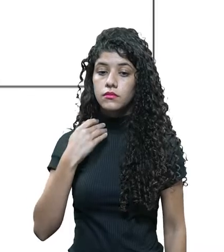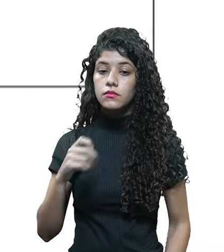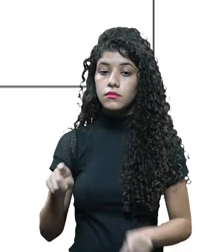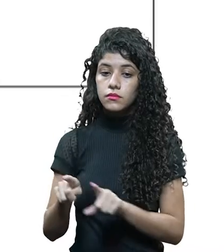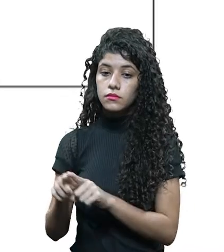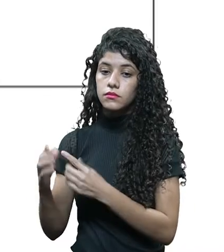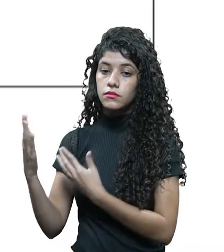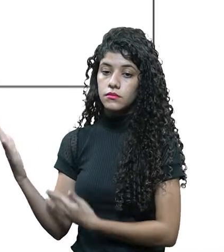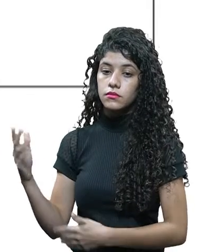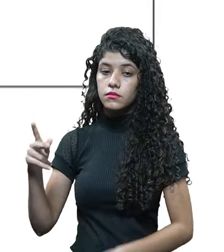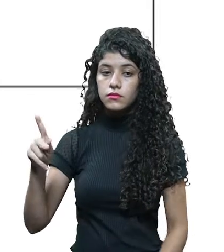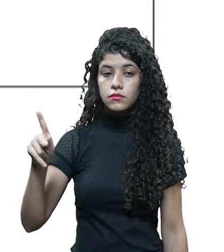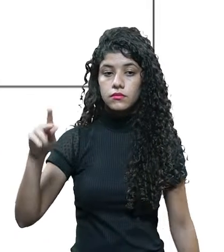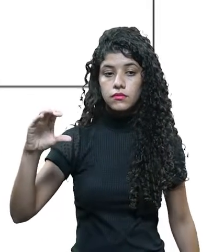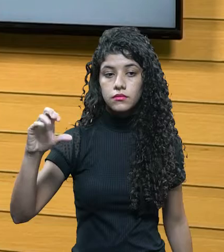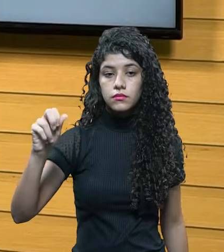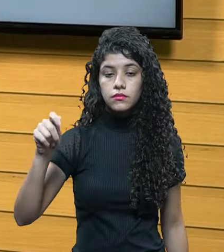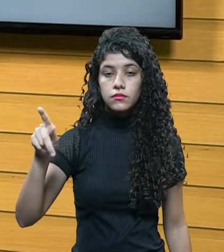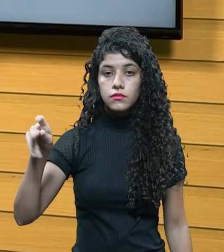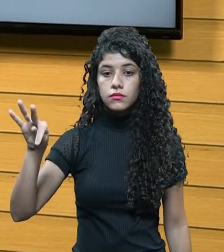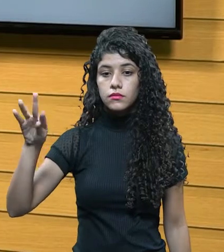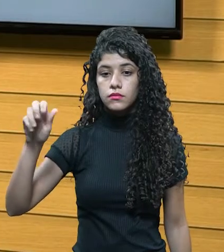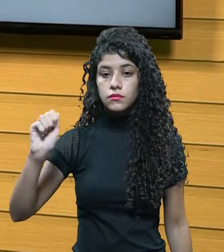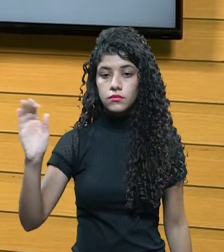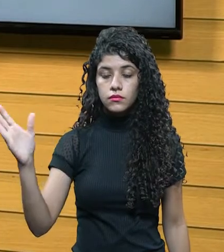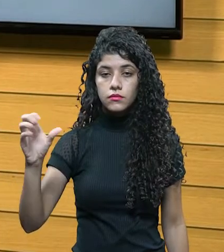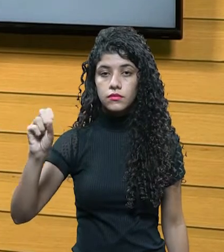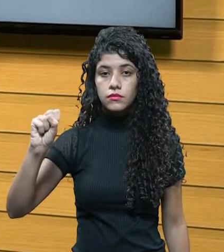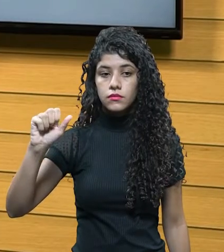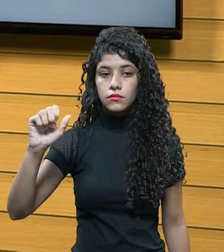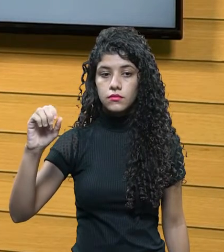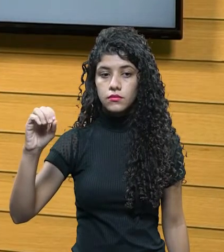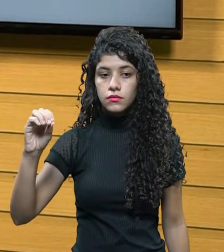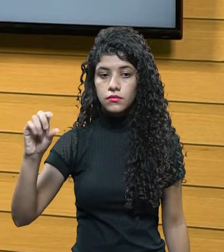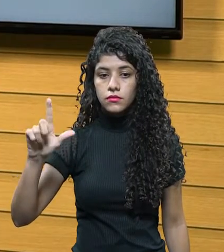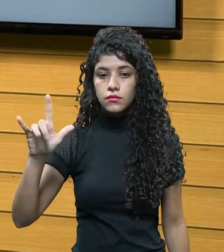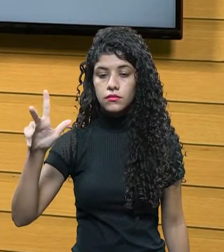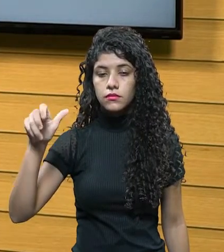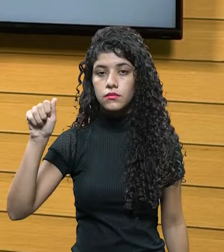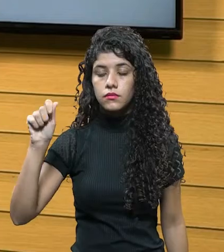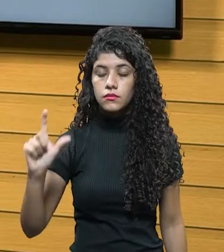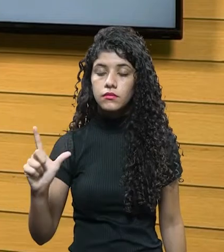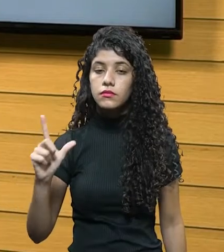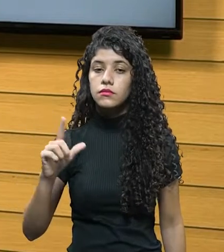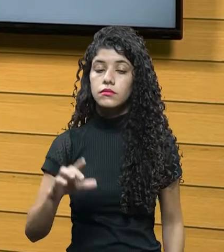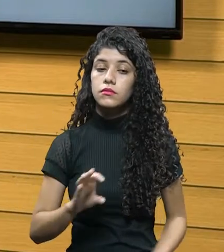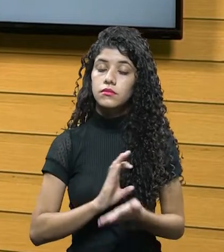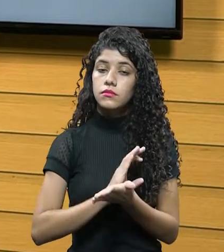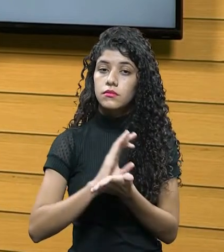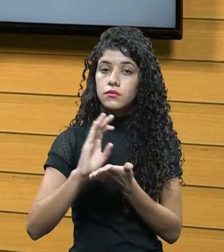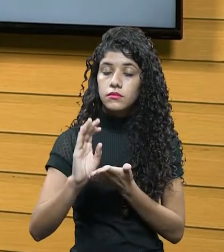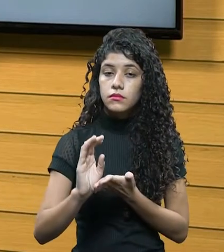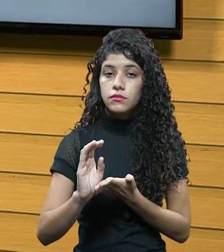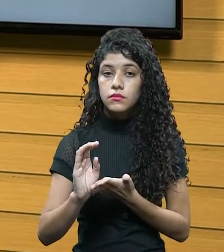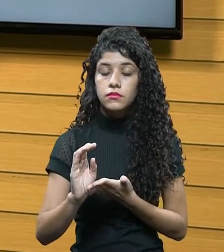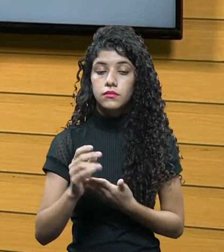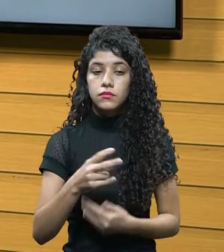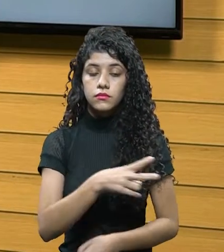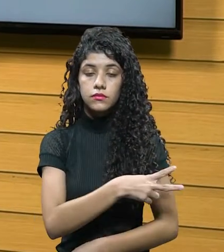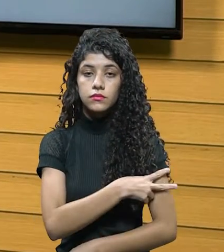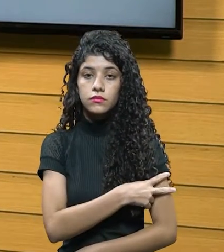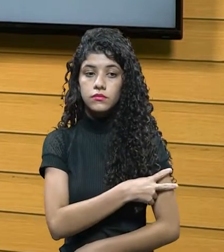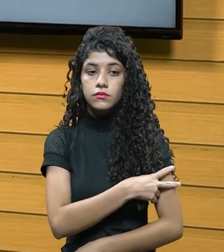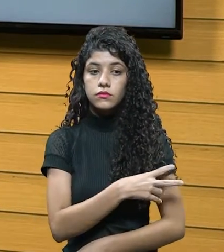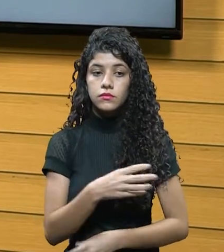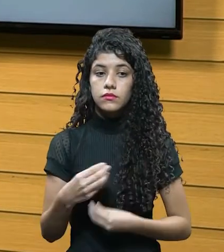lado passivo, o capital social, que é justamente a conta que tem a origem inicial do capital, que é o capital do sócio, aquele